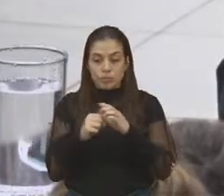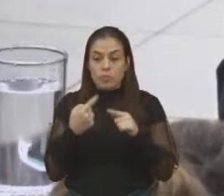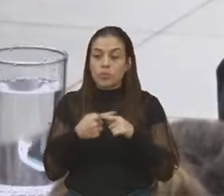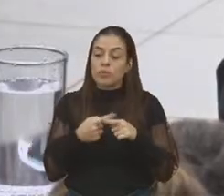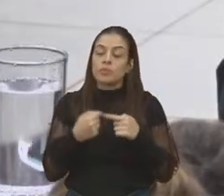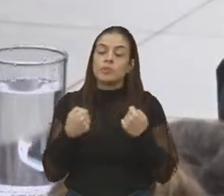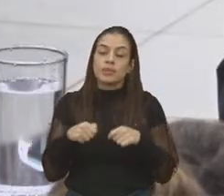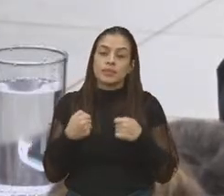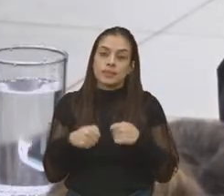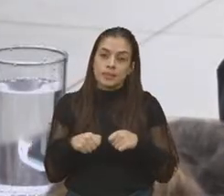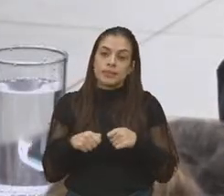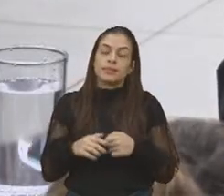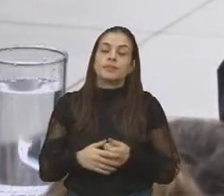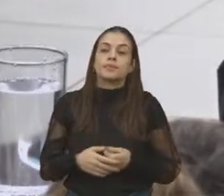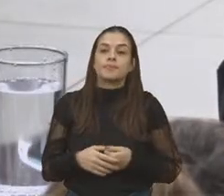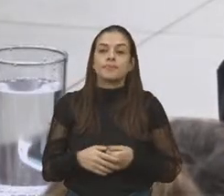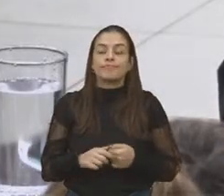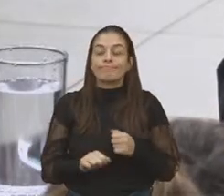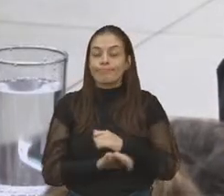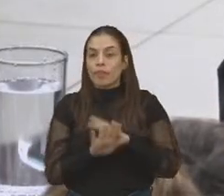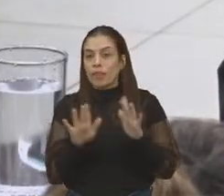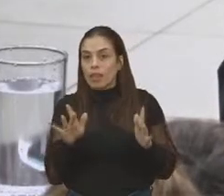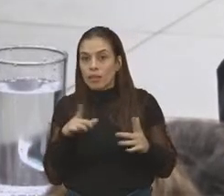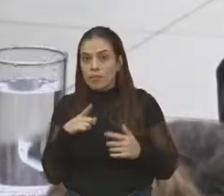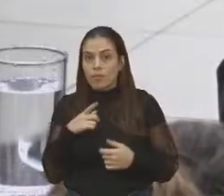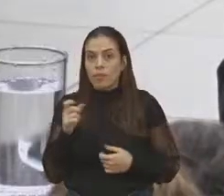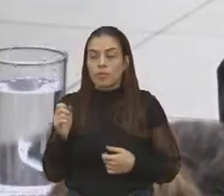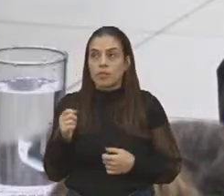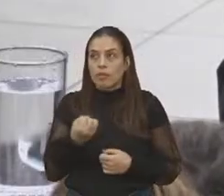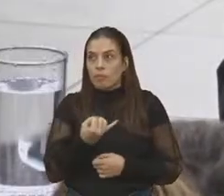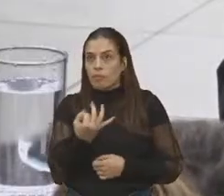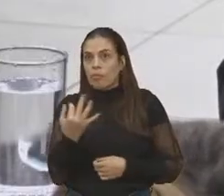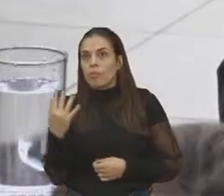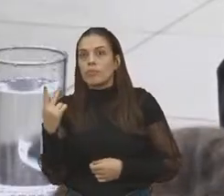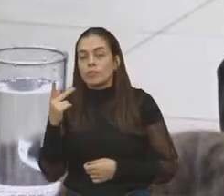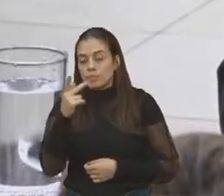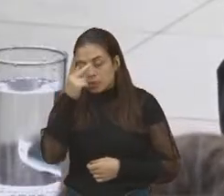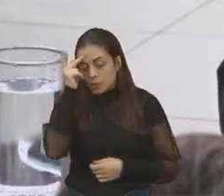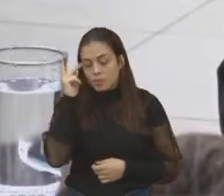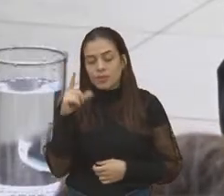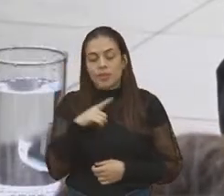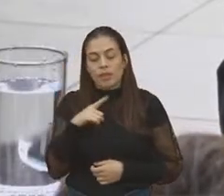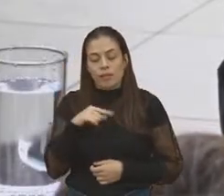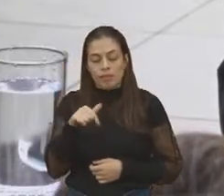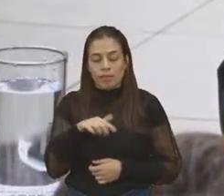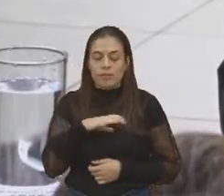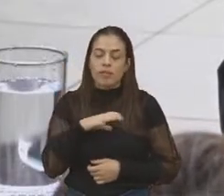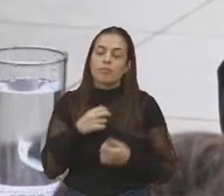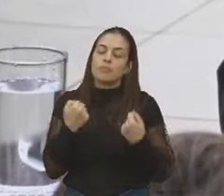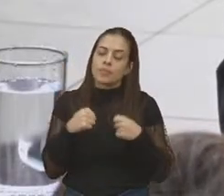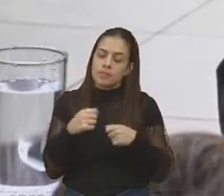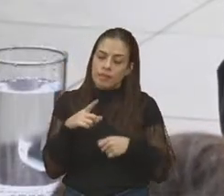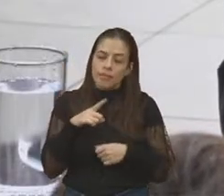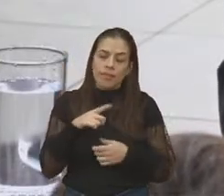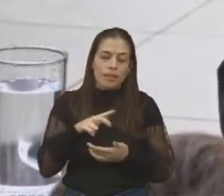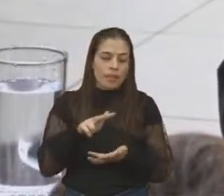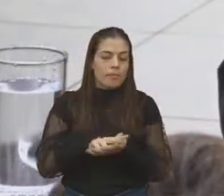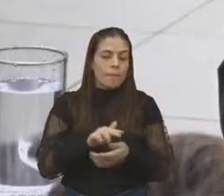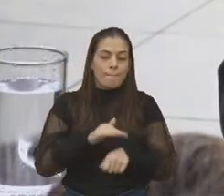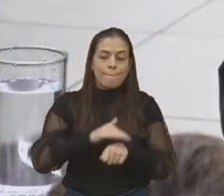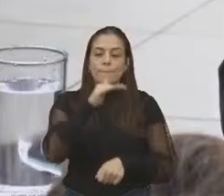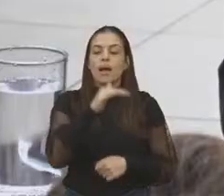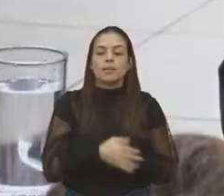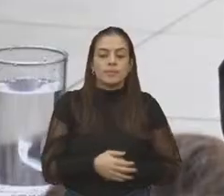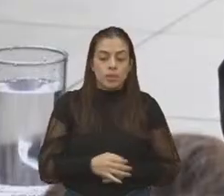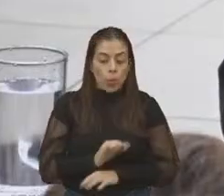aumento de leito. Claro que o tanto de gente que tem na cidade de Jacareí, de munícipe, precisa desse leito. Ótimo,